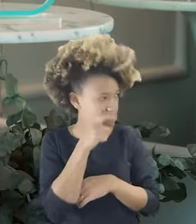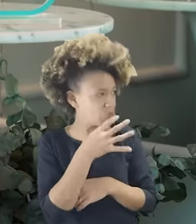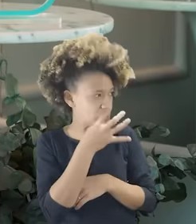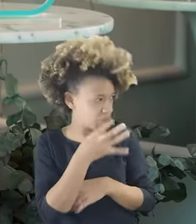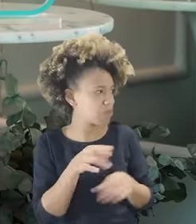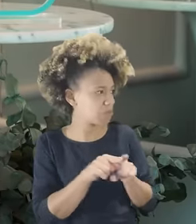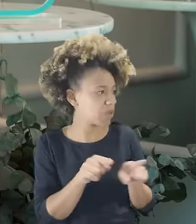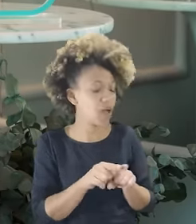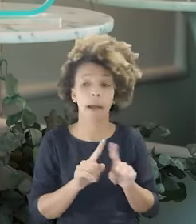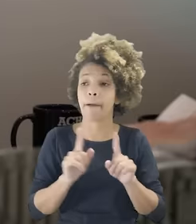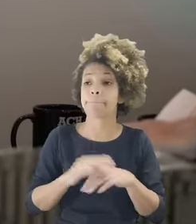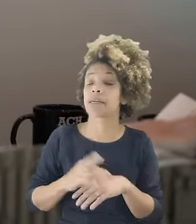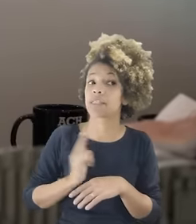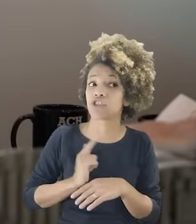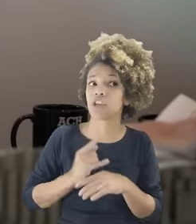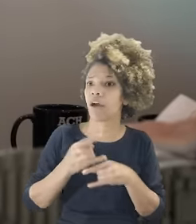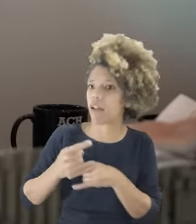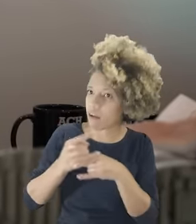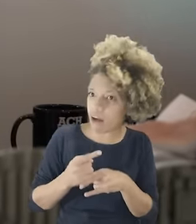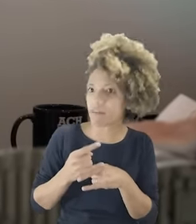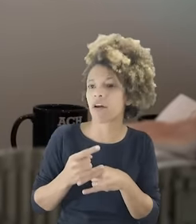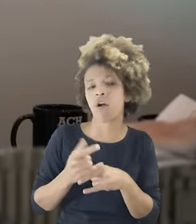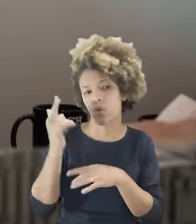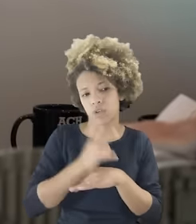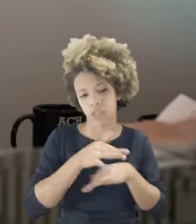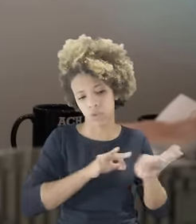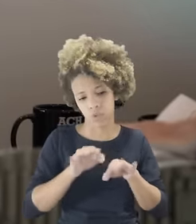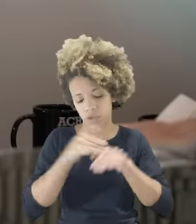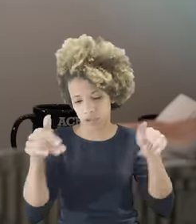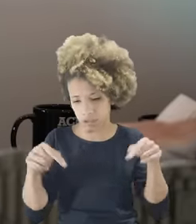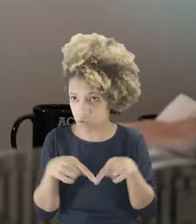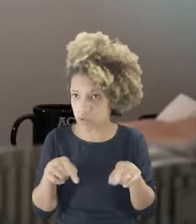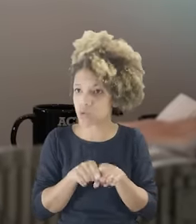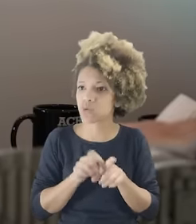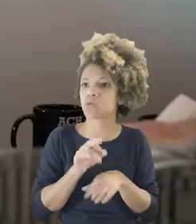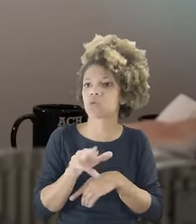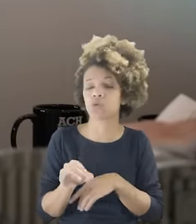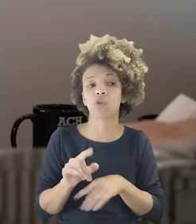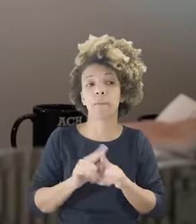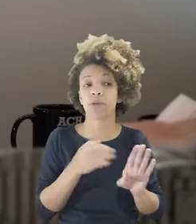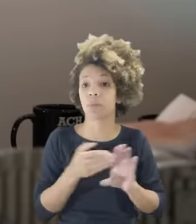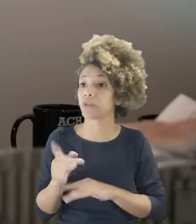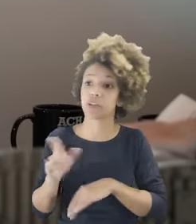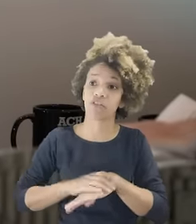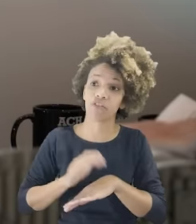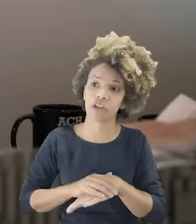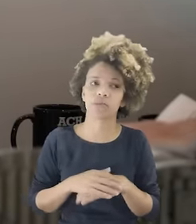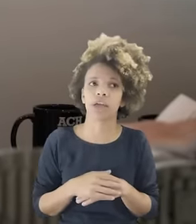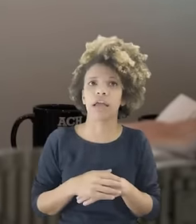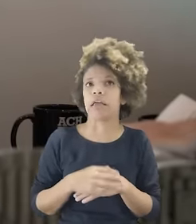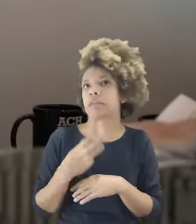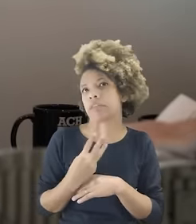eu admiro para caramba essa galera aí como a gente tinha muita Live ainda vou montar um estúdio então a gente em estúdio tinha E aí no momento que a gente não tava fazendo